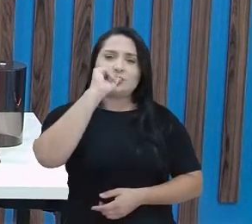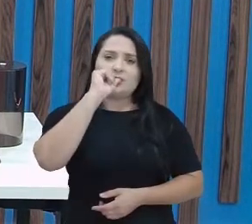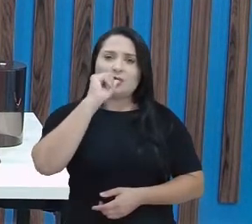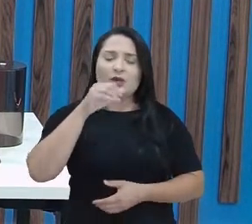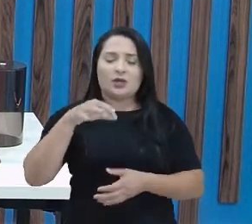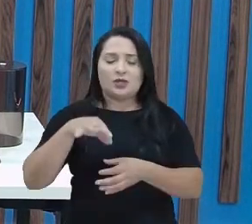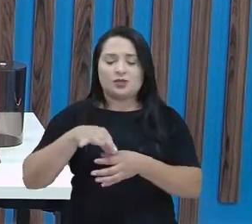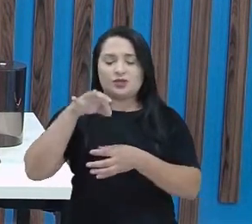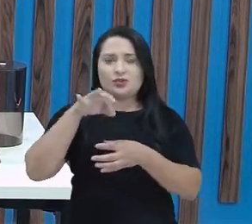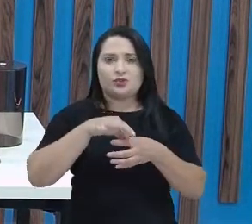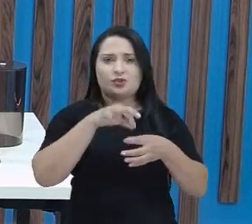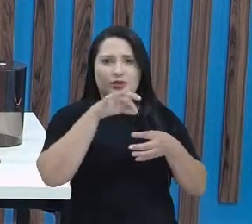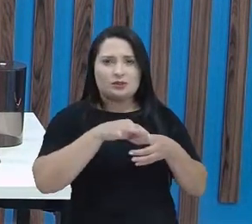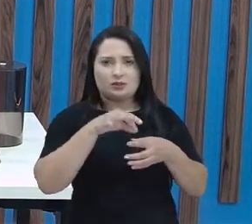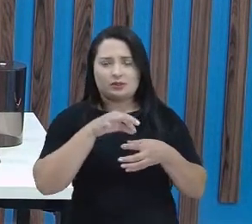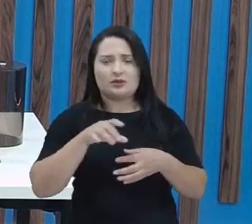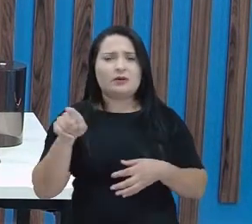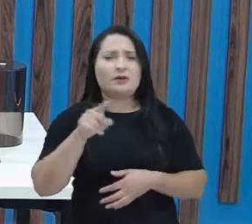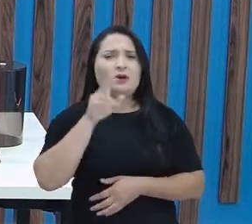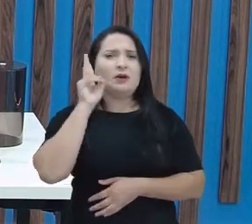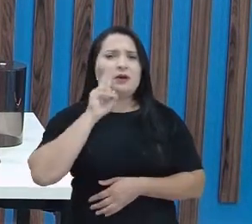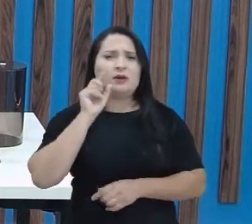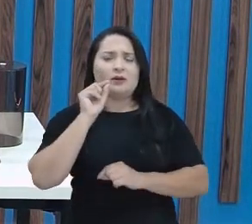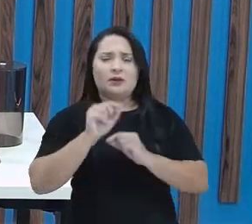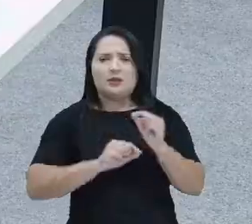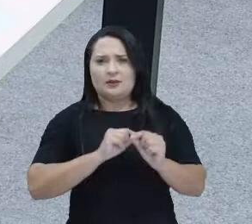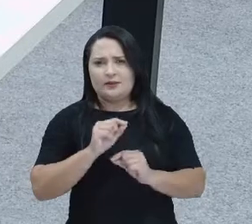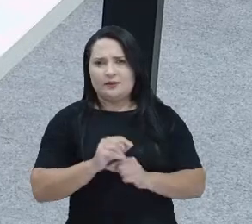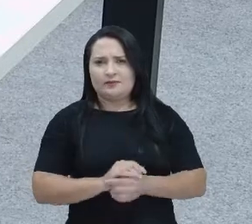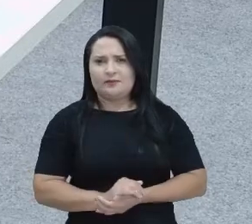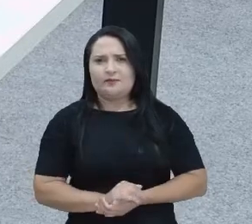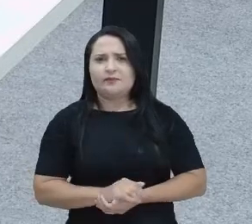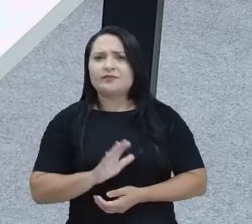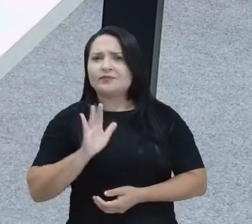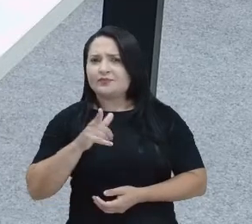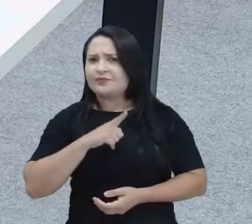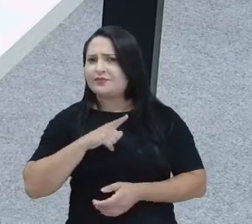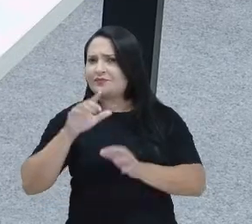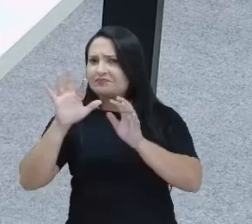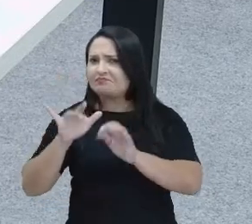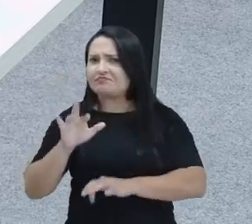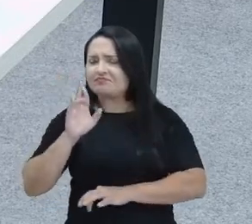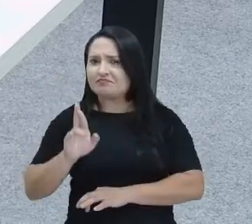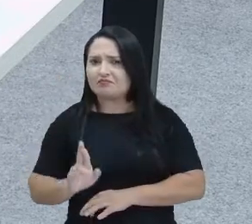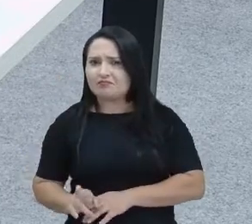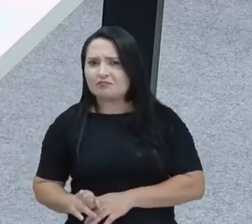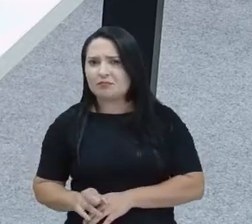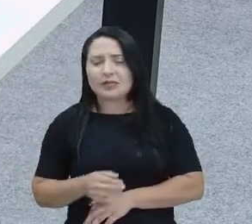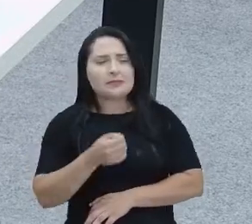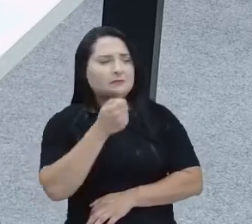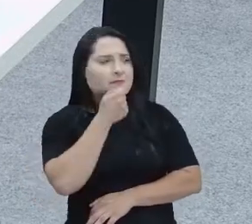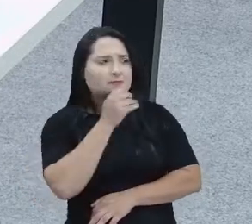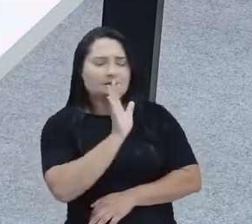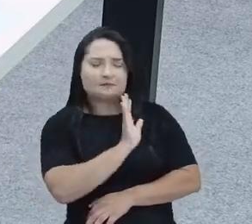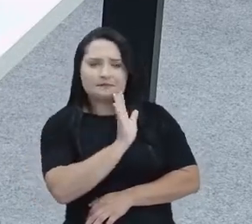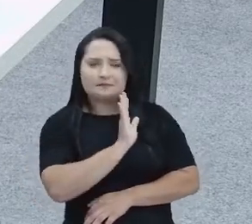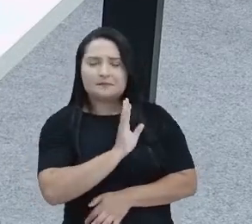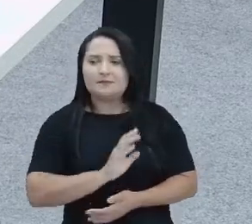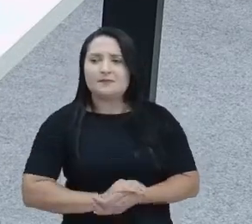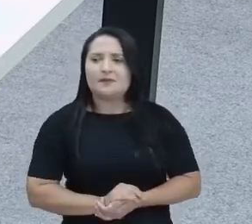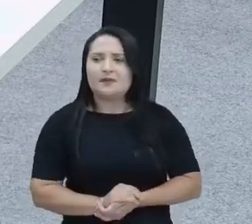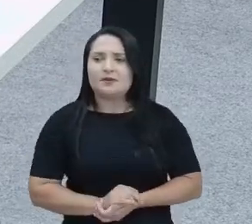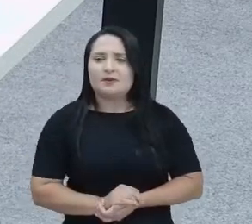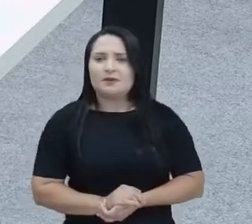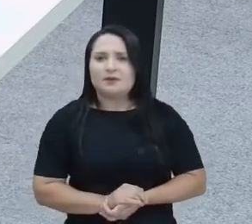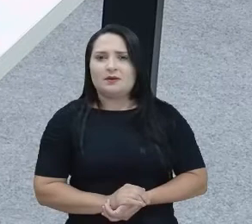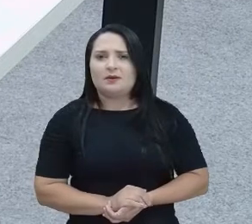elas lembram? Vocês podem me dizer aí? Já temos resposta, professora Sandra? Não, ainda não. Todas essas 4